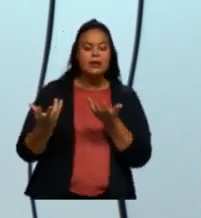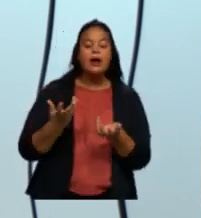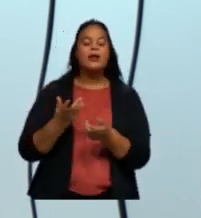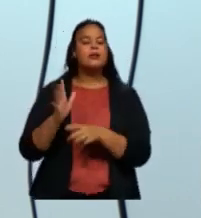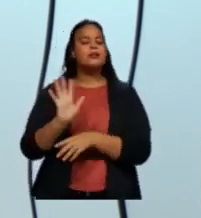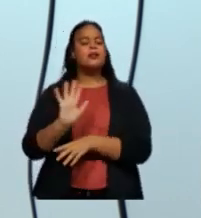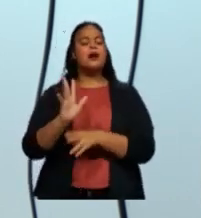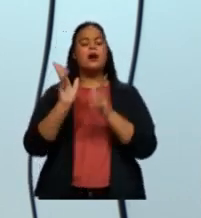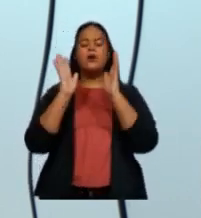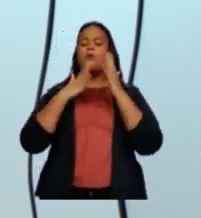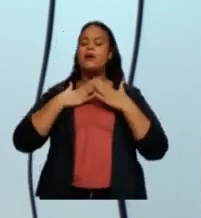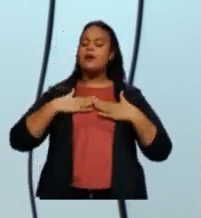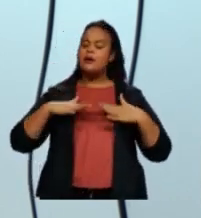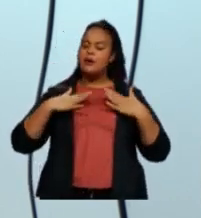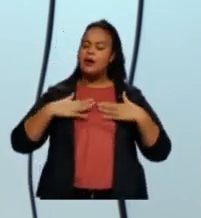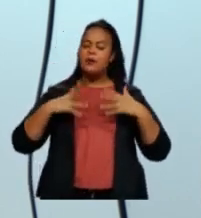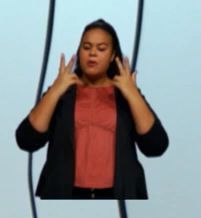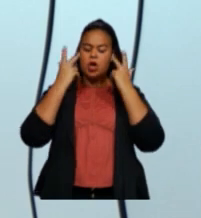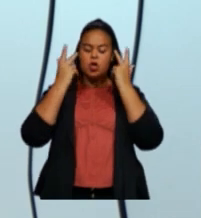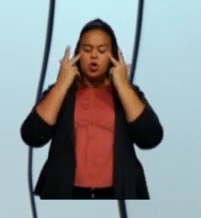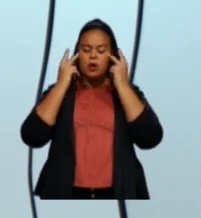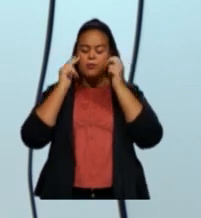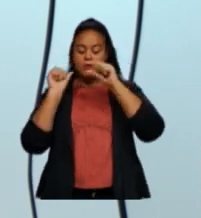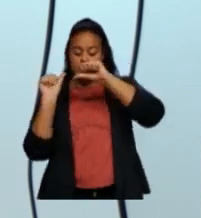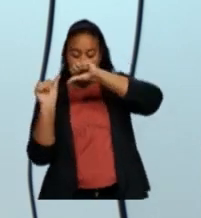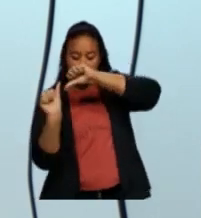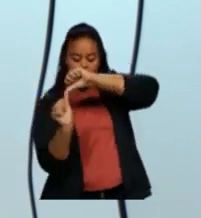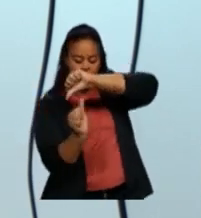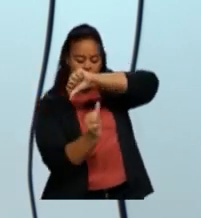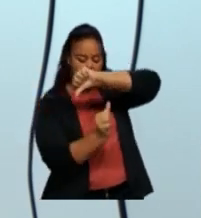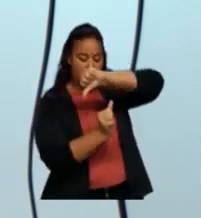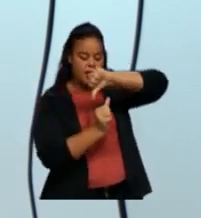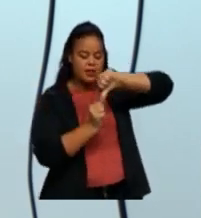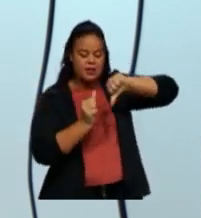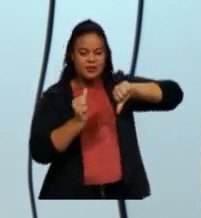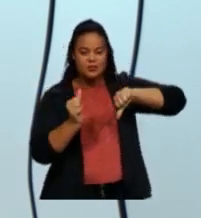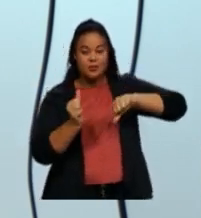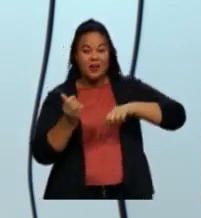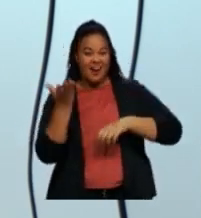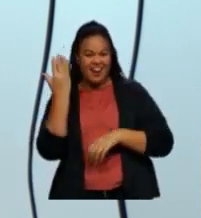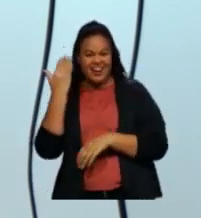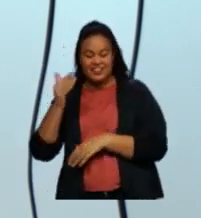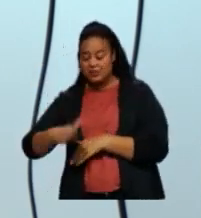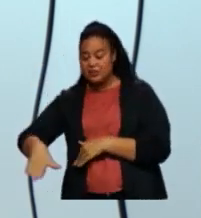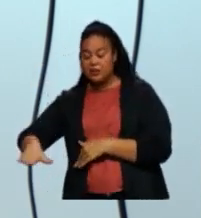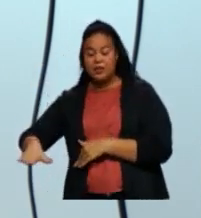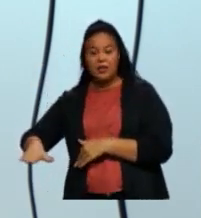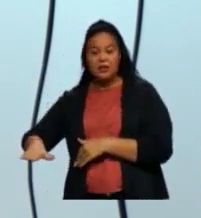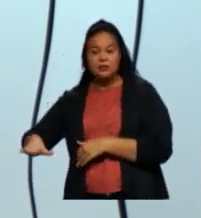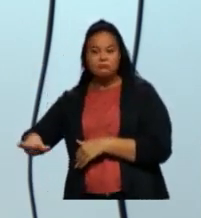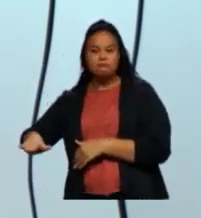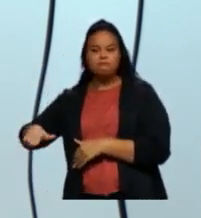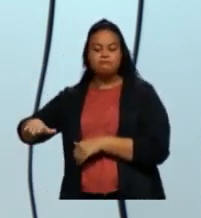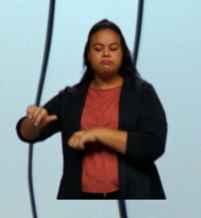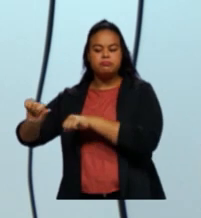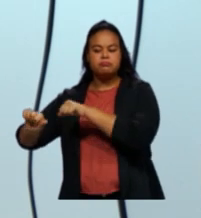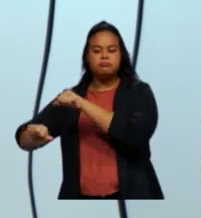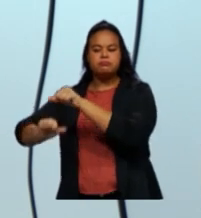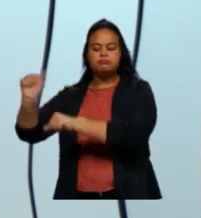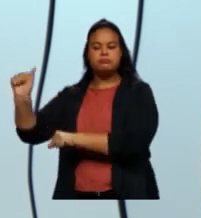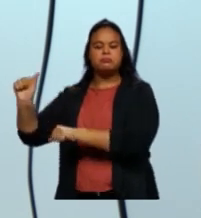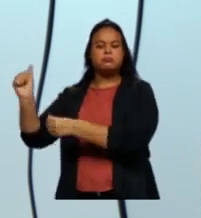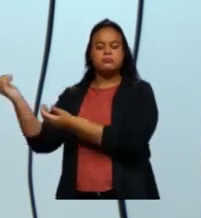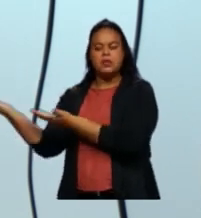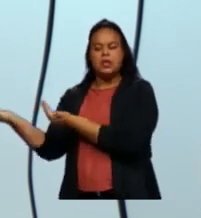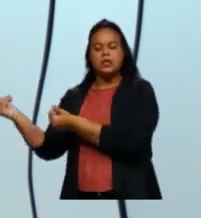Seu corpo, ele está deixando de ser um corpo infantil para ser um corpo de um adulto já